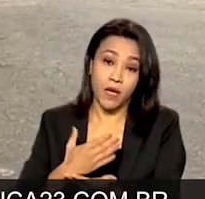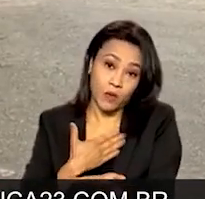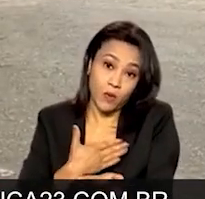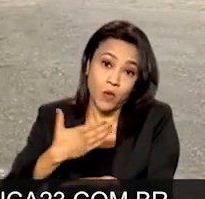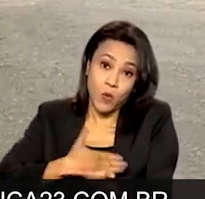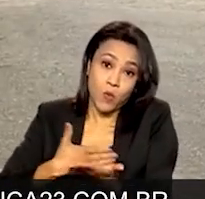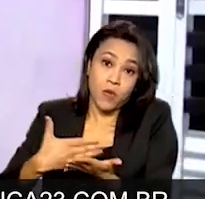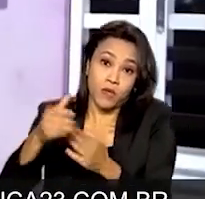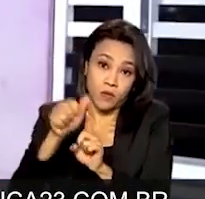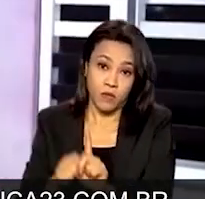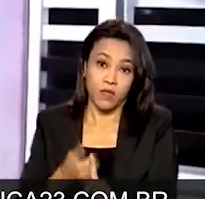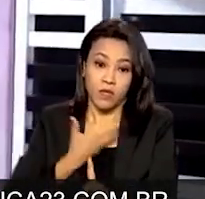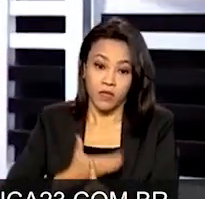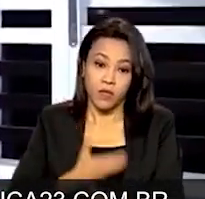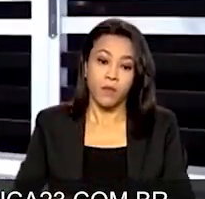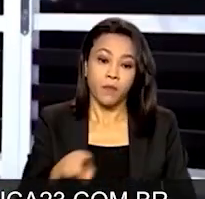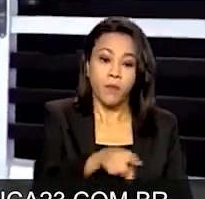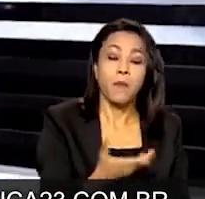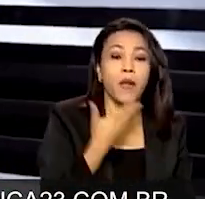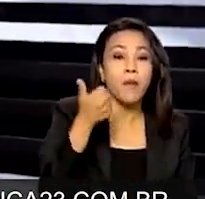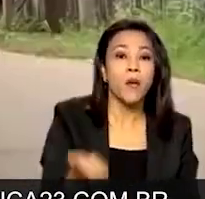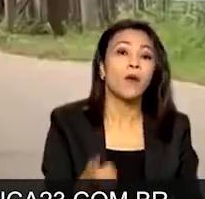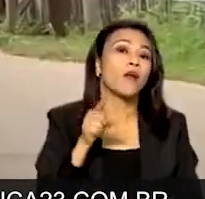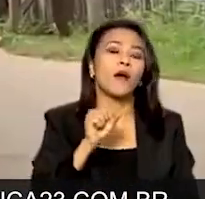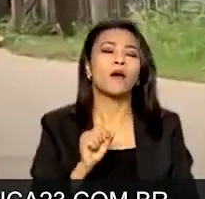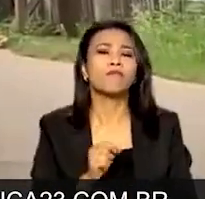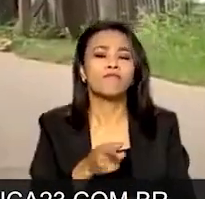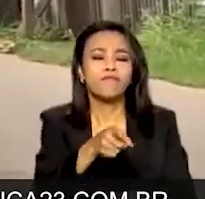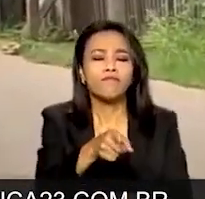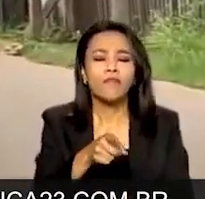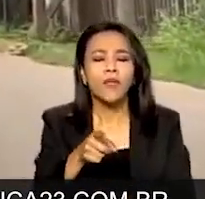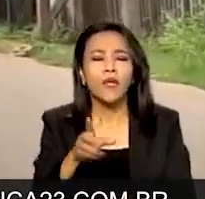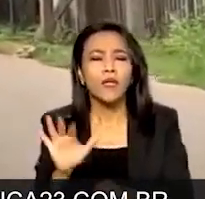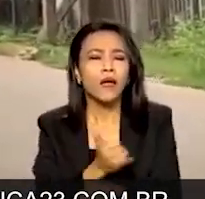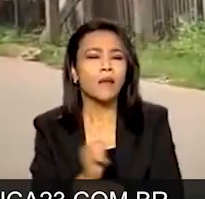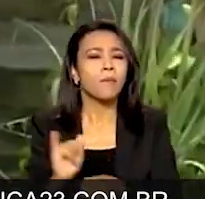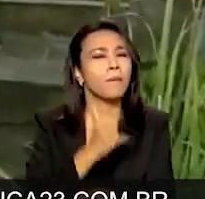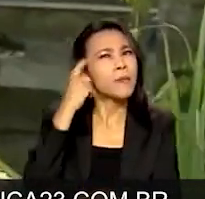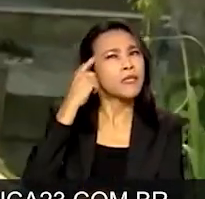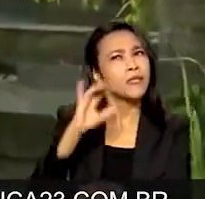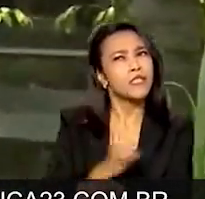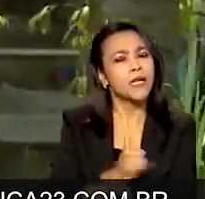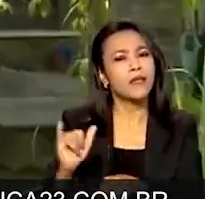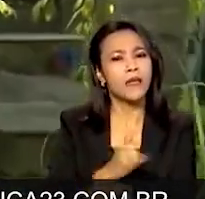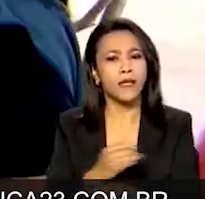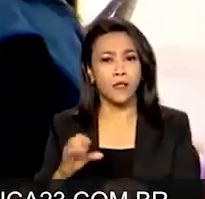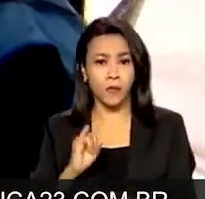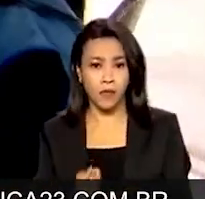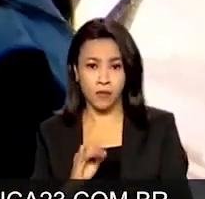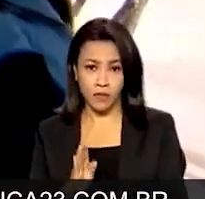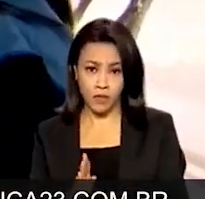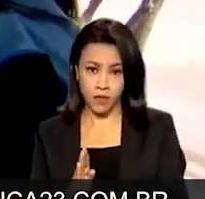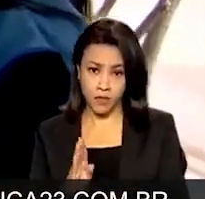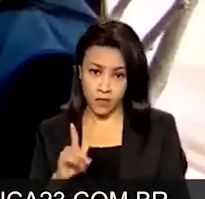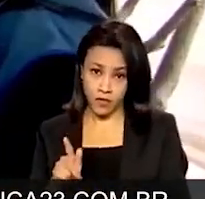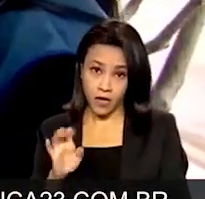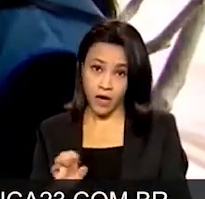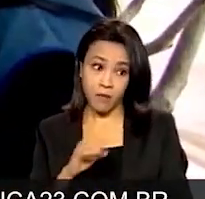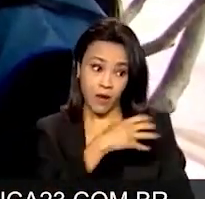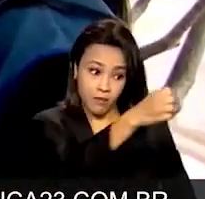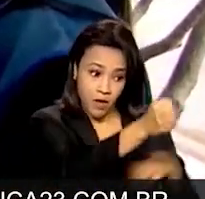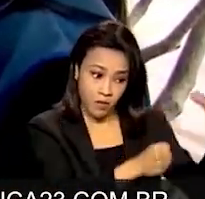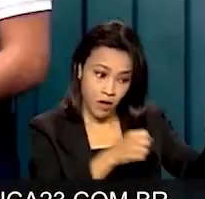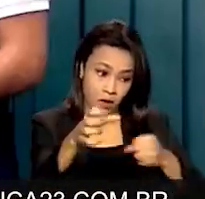a produtividade nos estados, o IBGE está pensando em novas estratégias de recrutamento de pessoal. Atualmente,